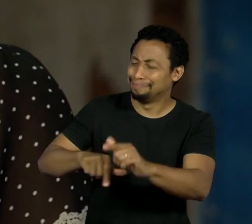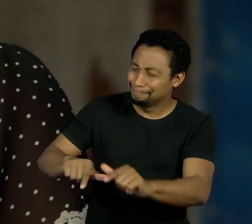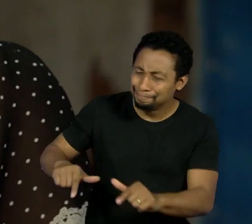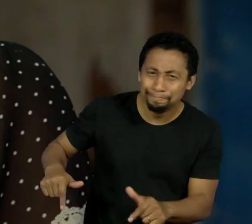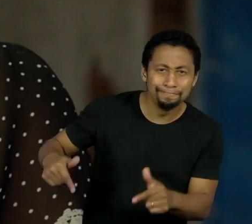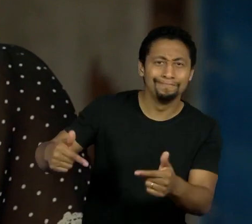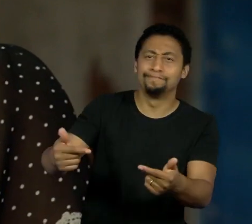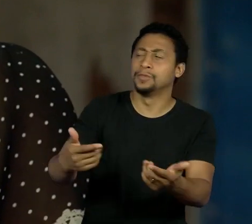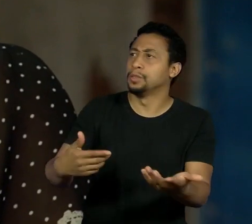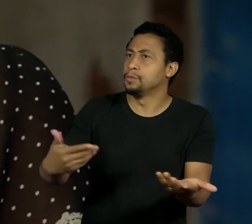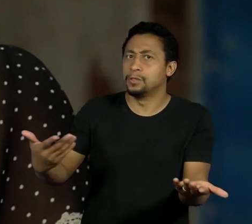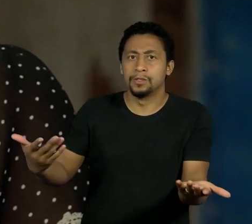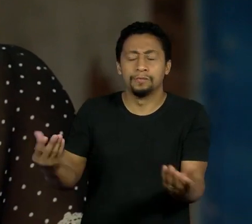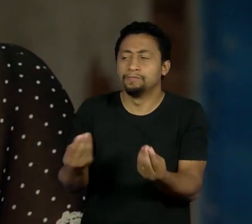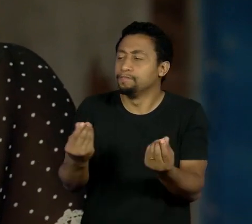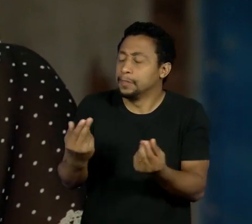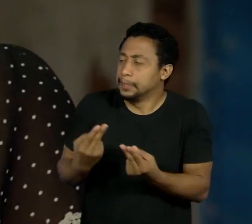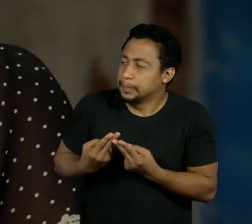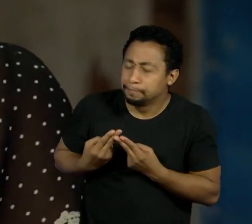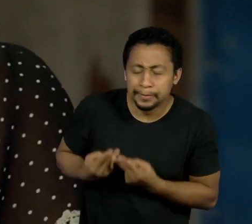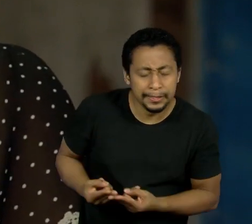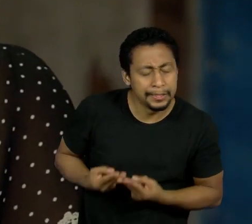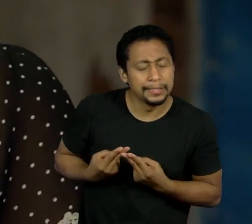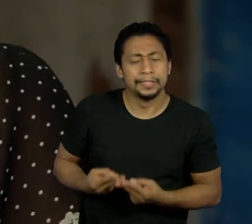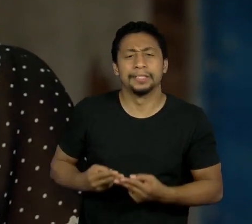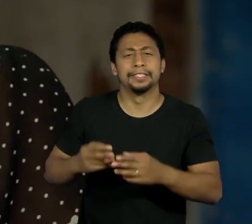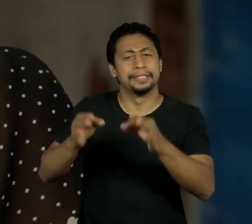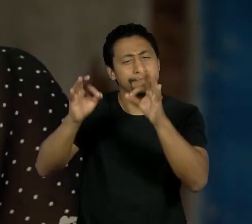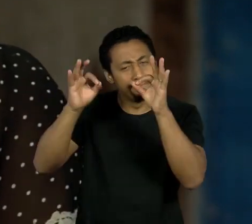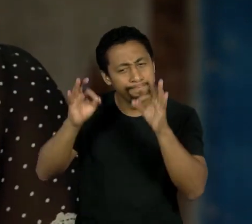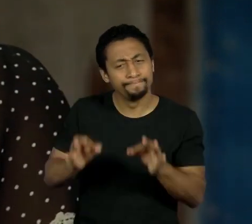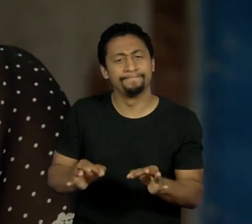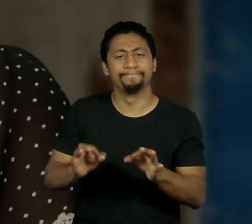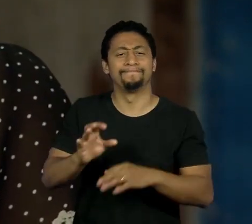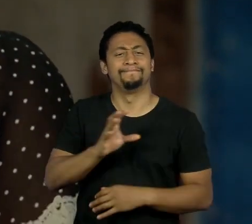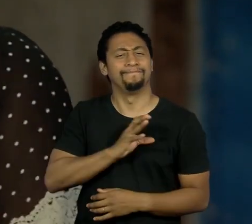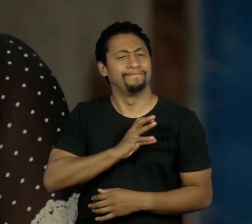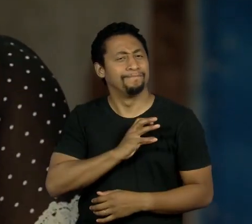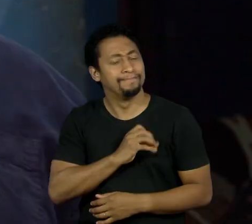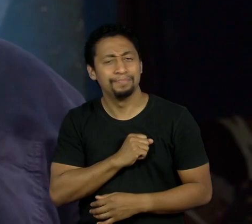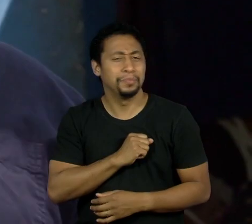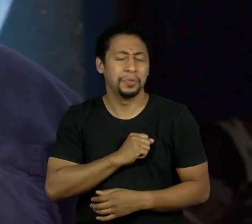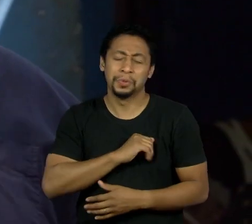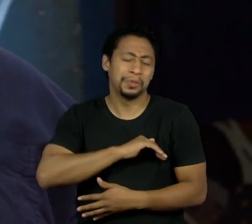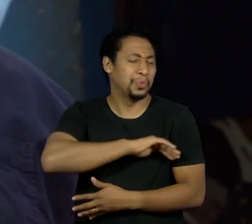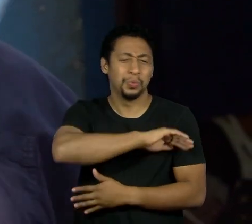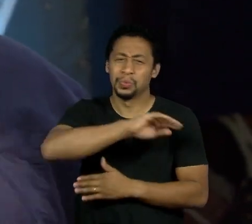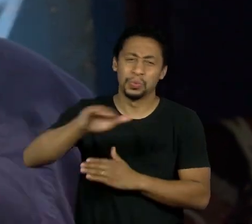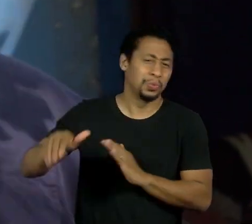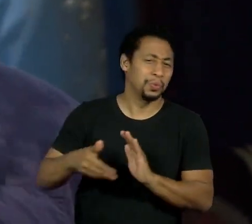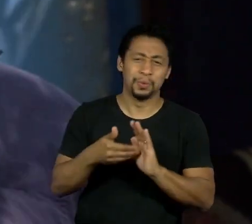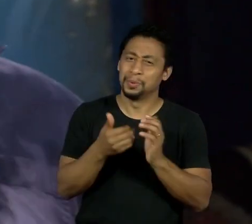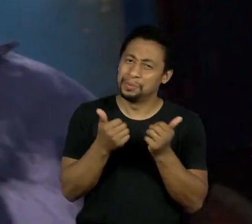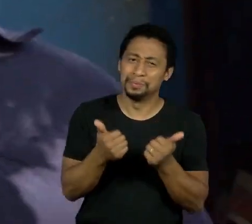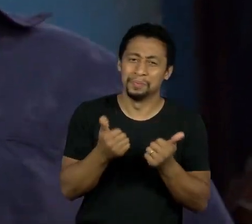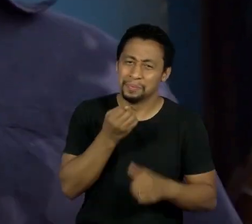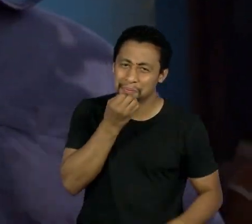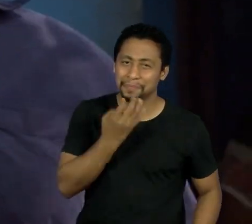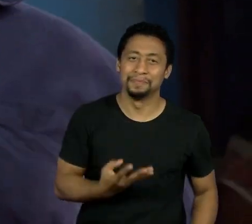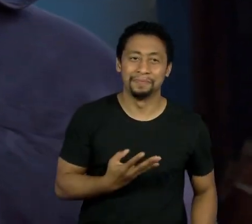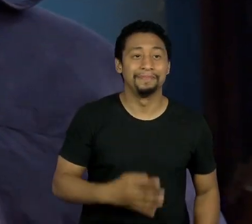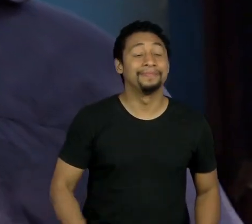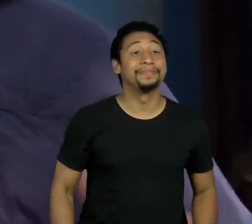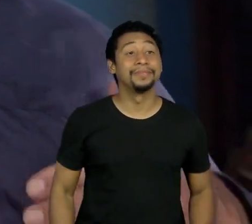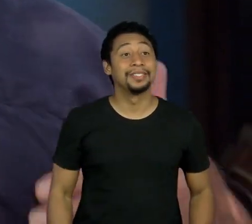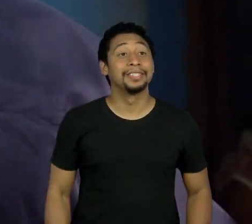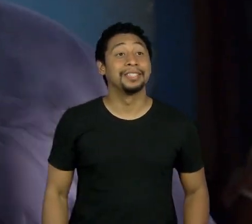dedicação, paciência, honestidade, amor, tudo de bom. A Dona Helena acredita-se que